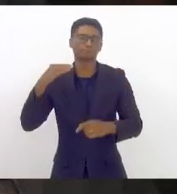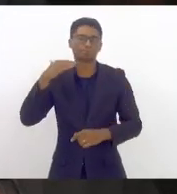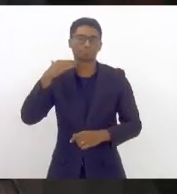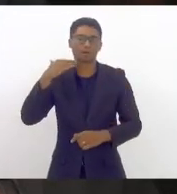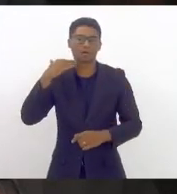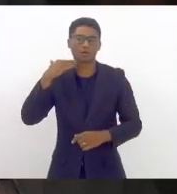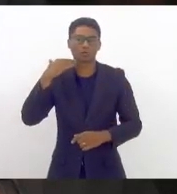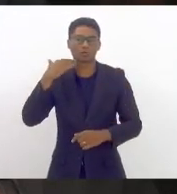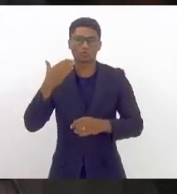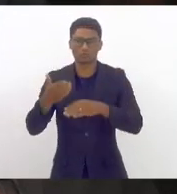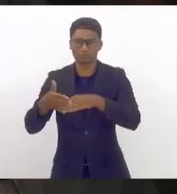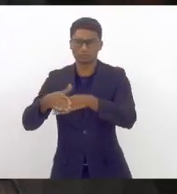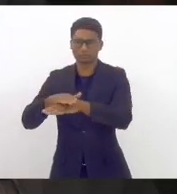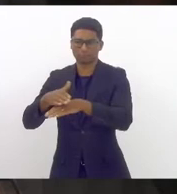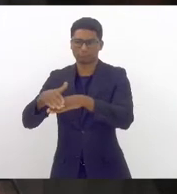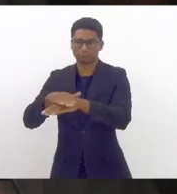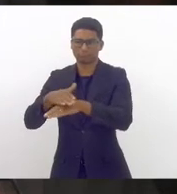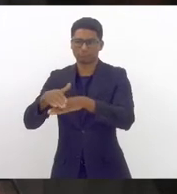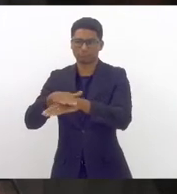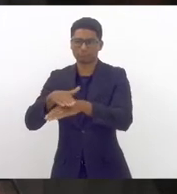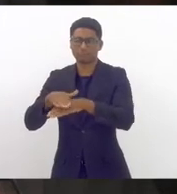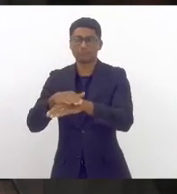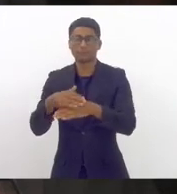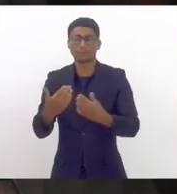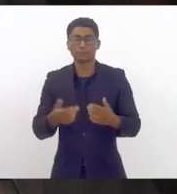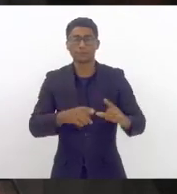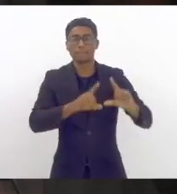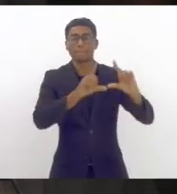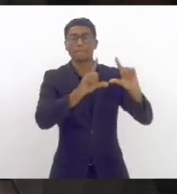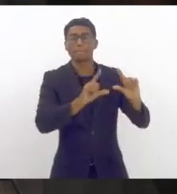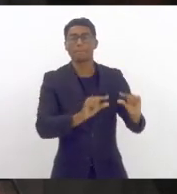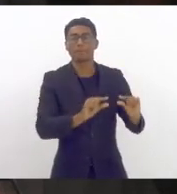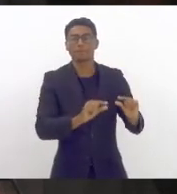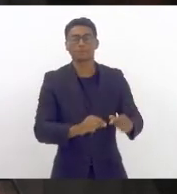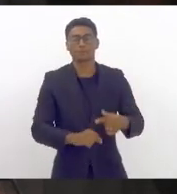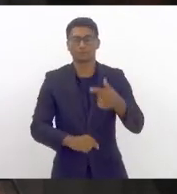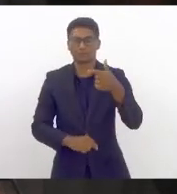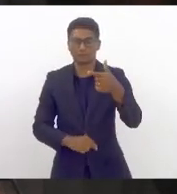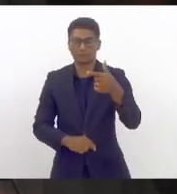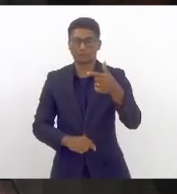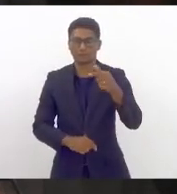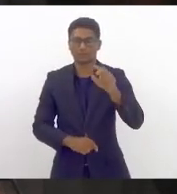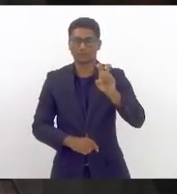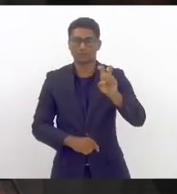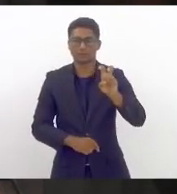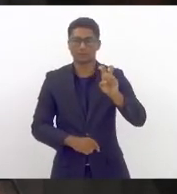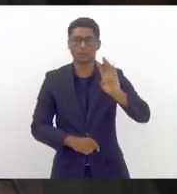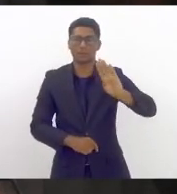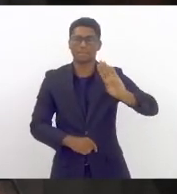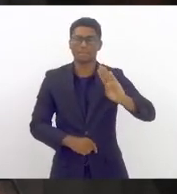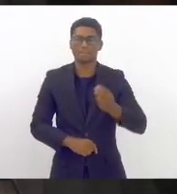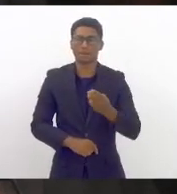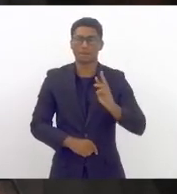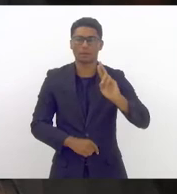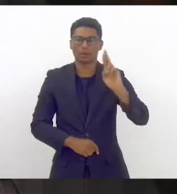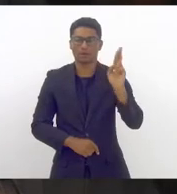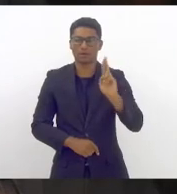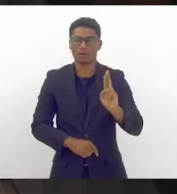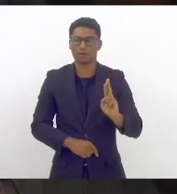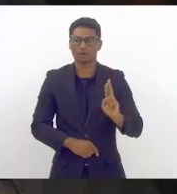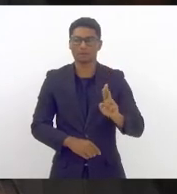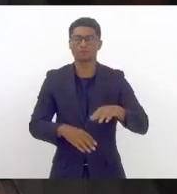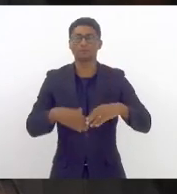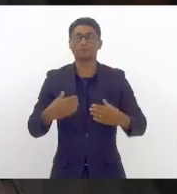ela seria menor 25 bilhões de reais de onde se conclui por óvulo